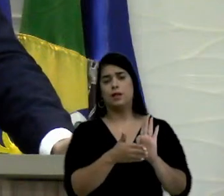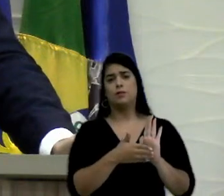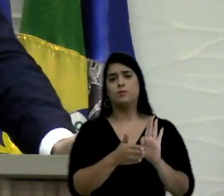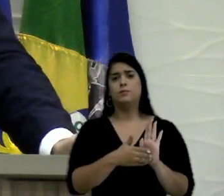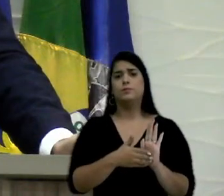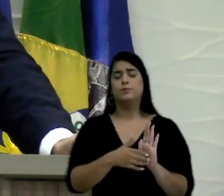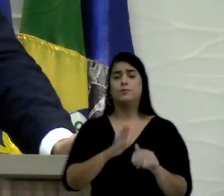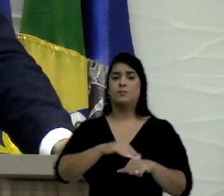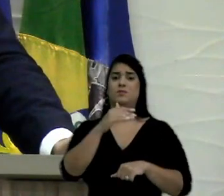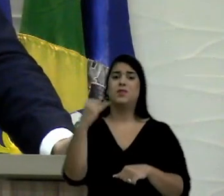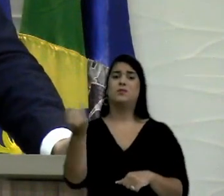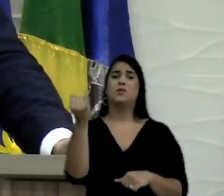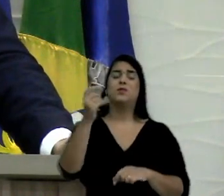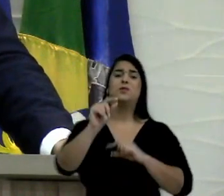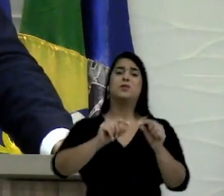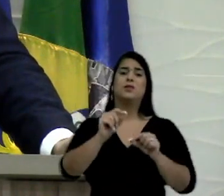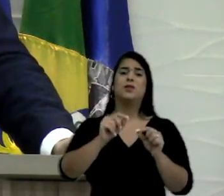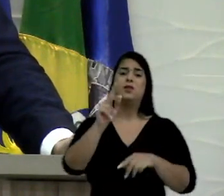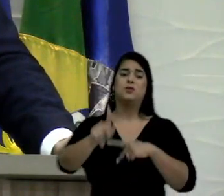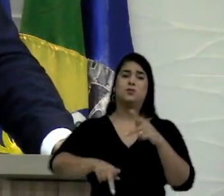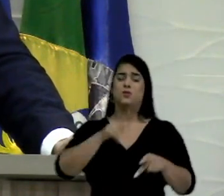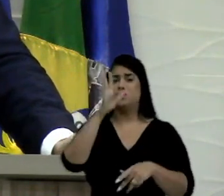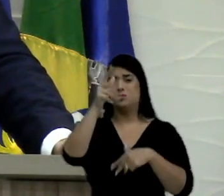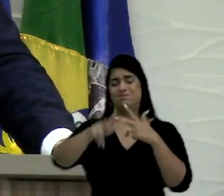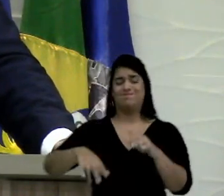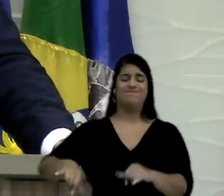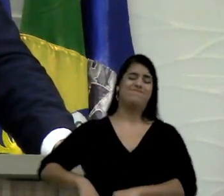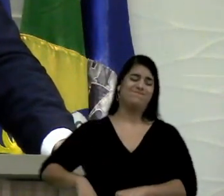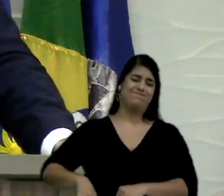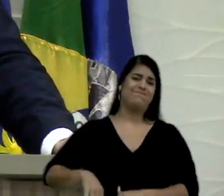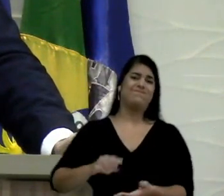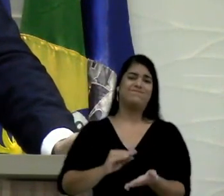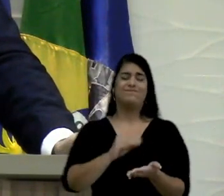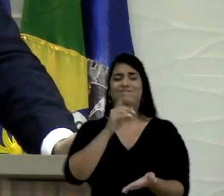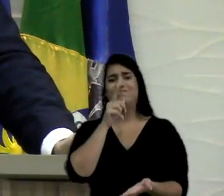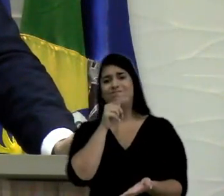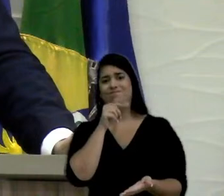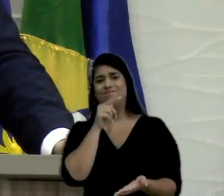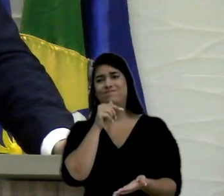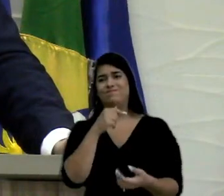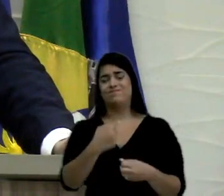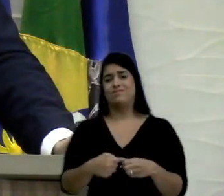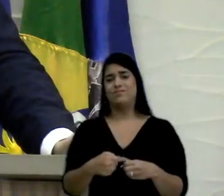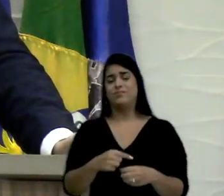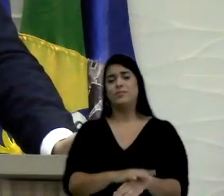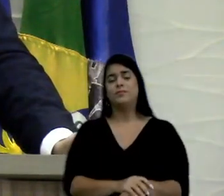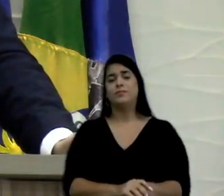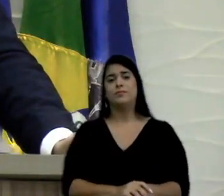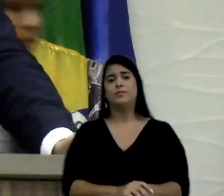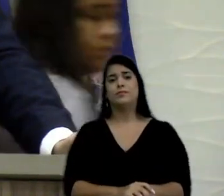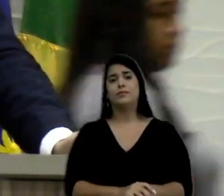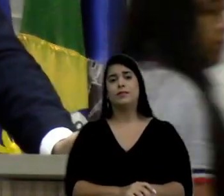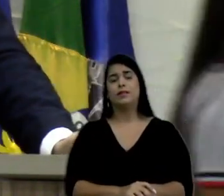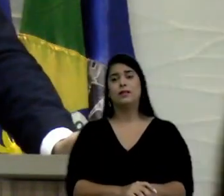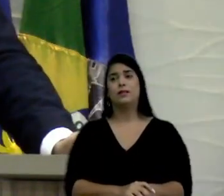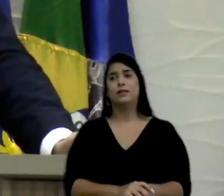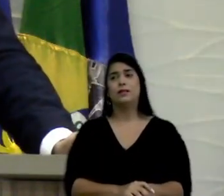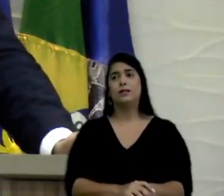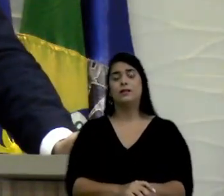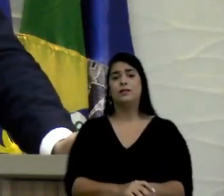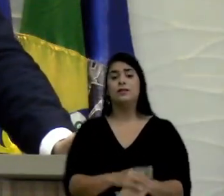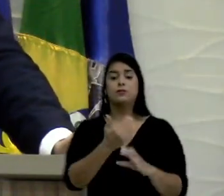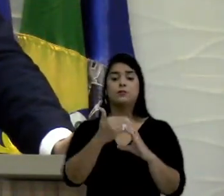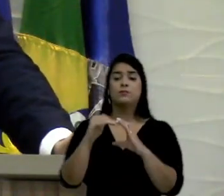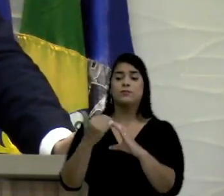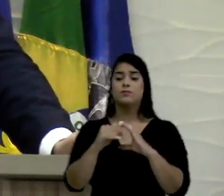prioridade Porque o povo de São bentana tem sofrido muito com a falta de água em nosso município e a gente tem encaminhado essas demandas o